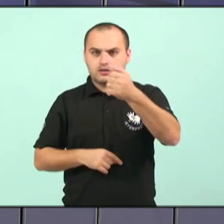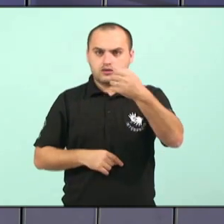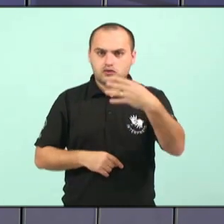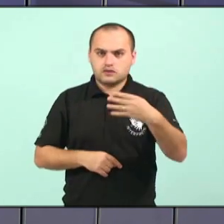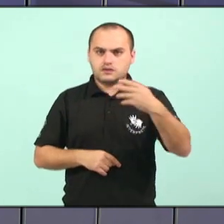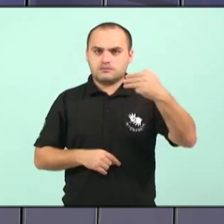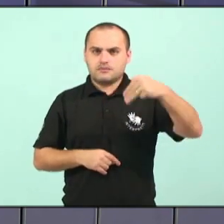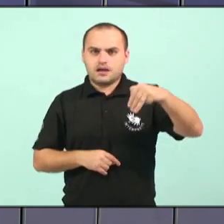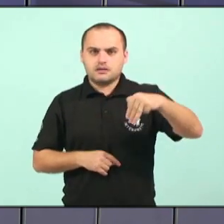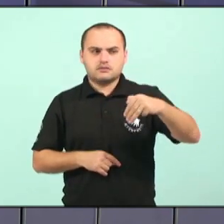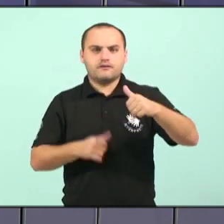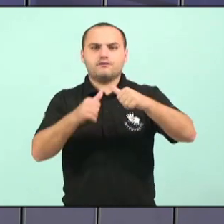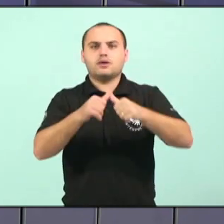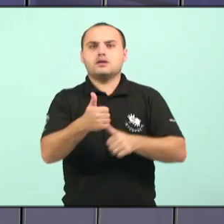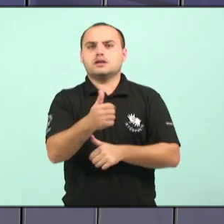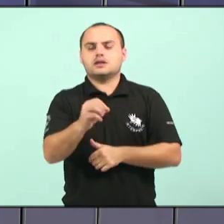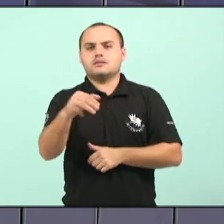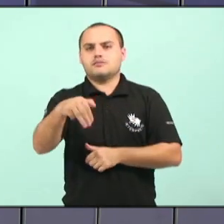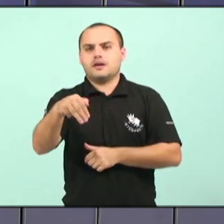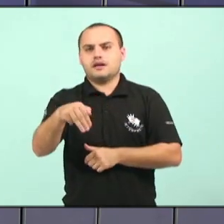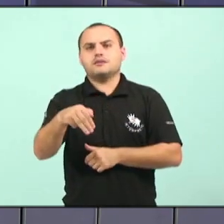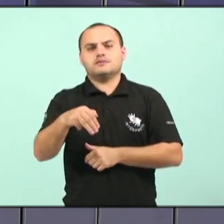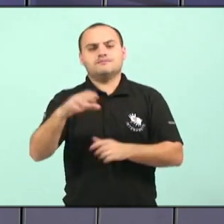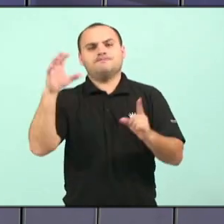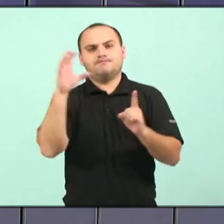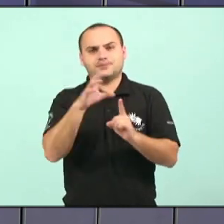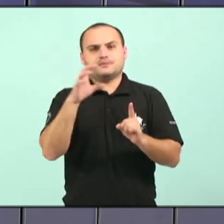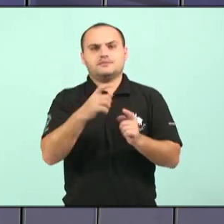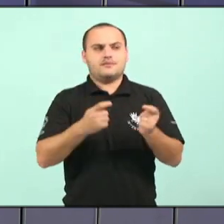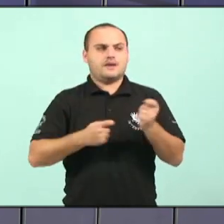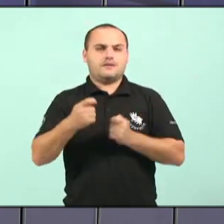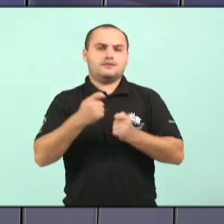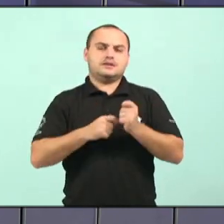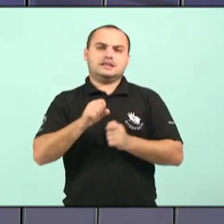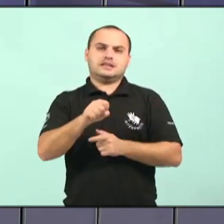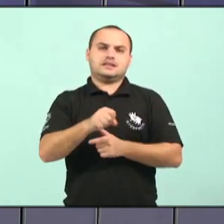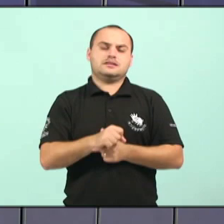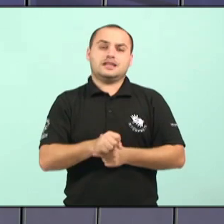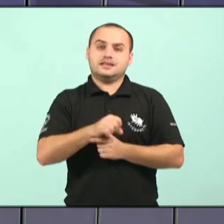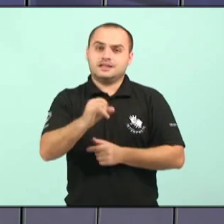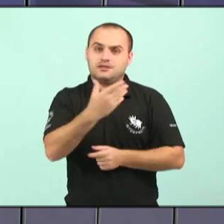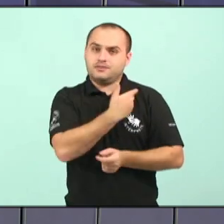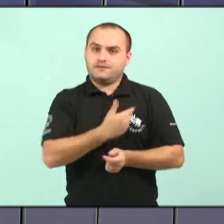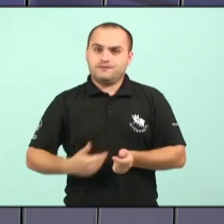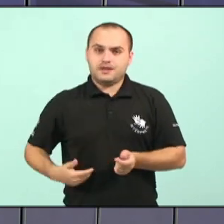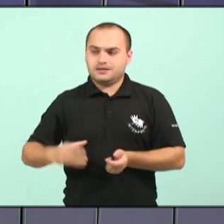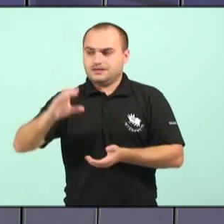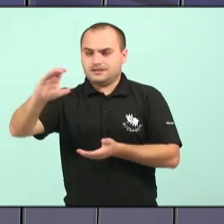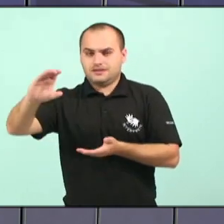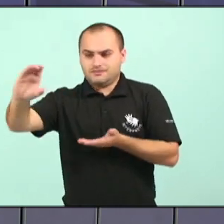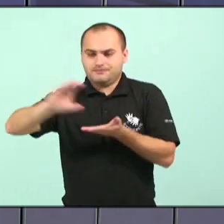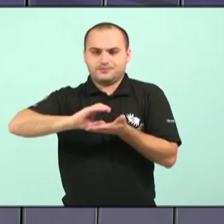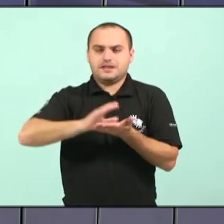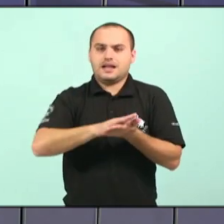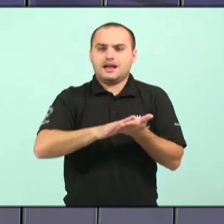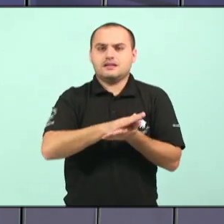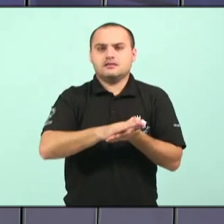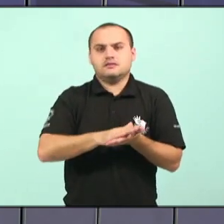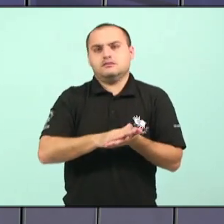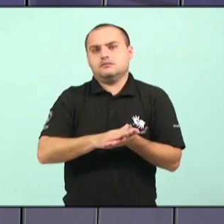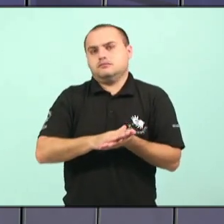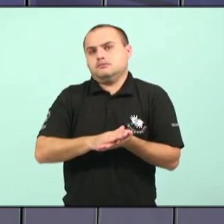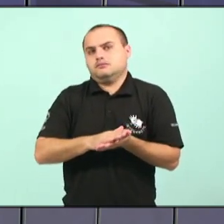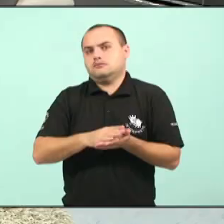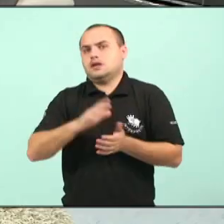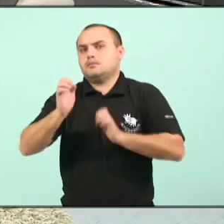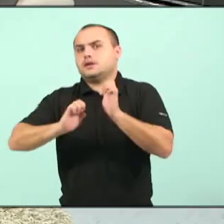10 metros, então impacta diretamente na nossa economia. Então, se o governo não colocar recurso aqui, né, não fica interessante para a